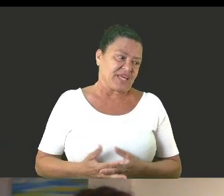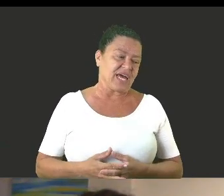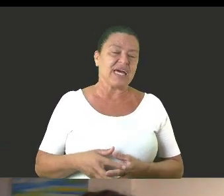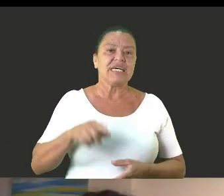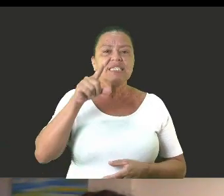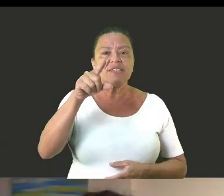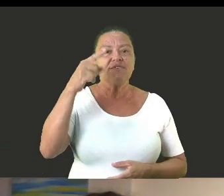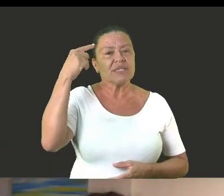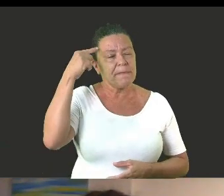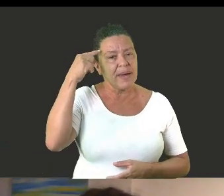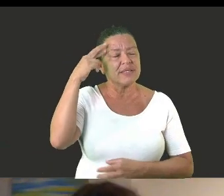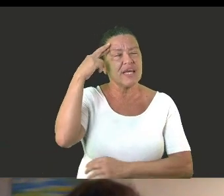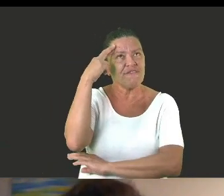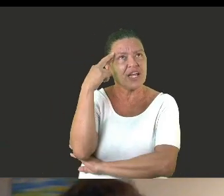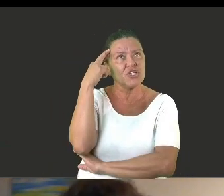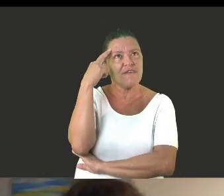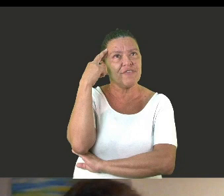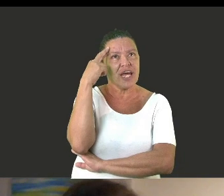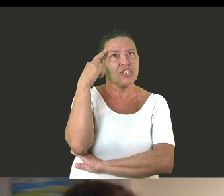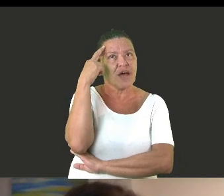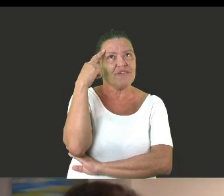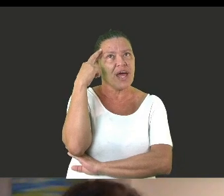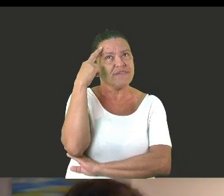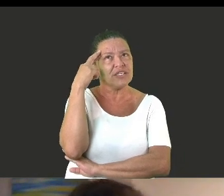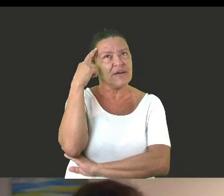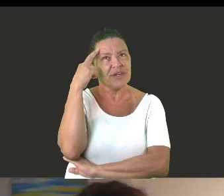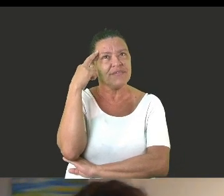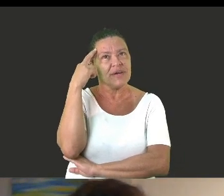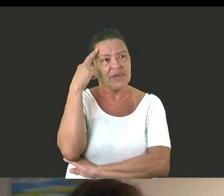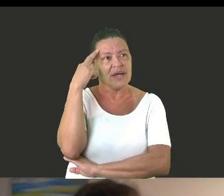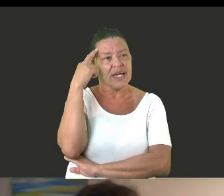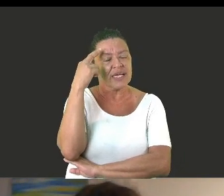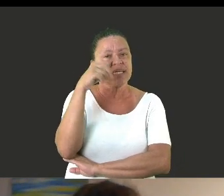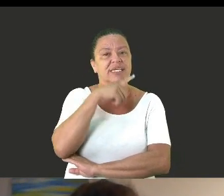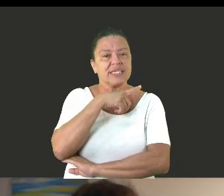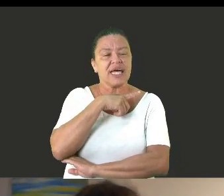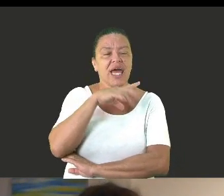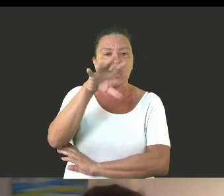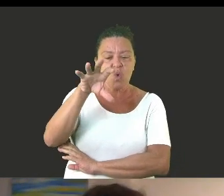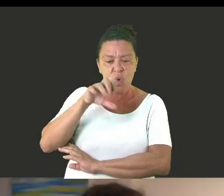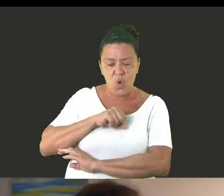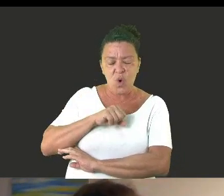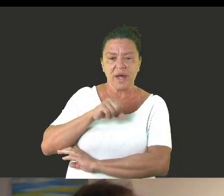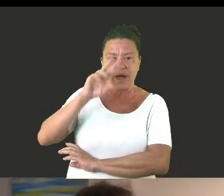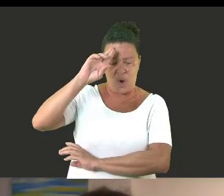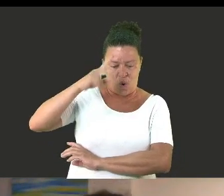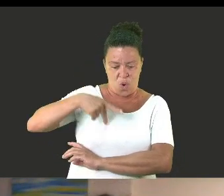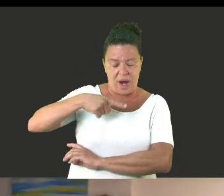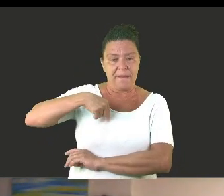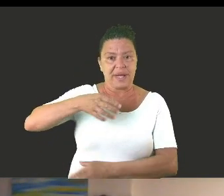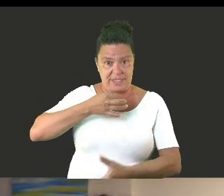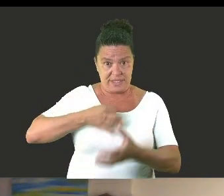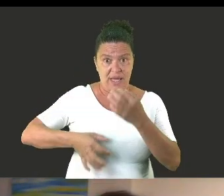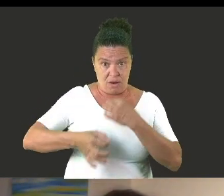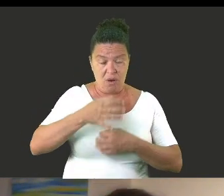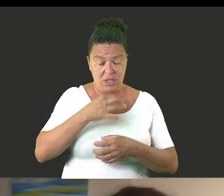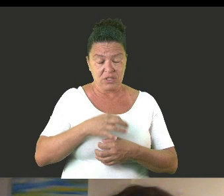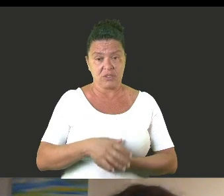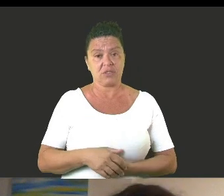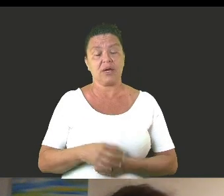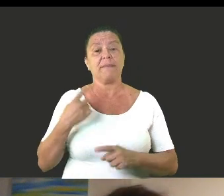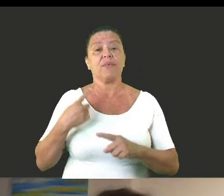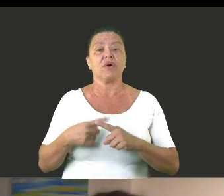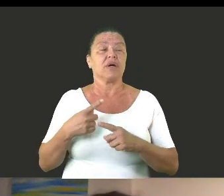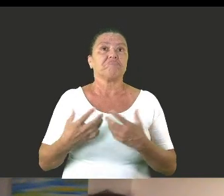começa a refletir a respeito desse sinal que a gente emite para as nossas células,